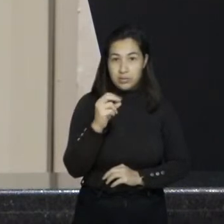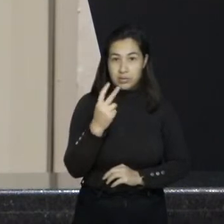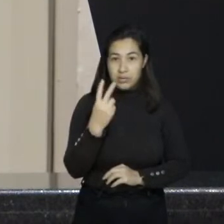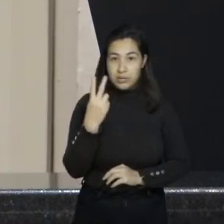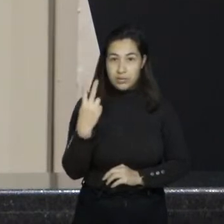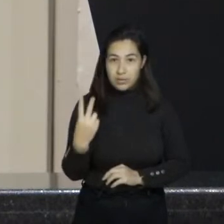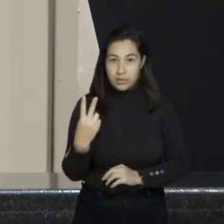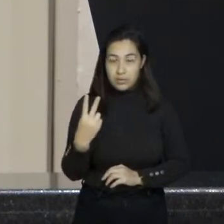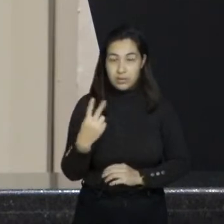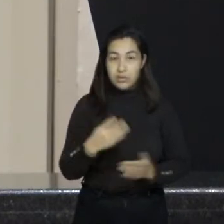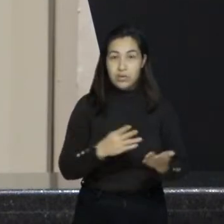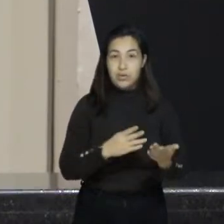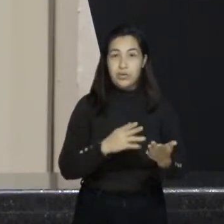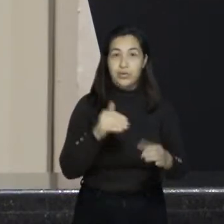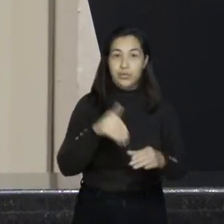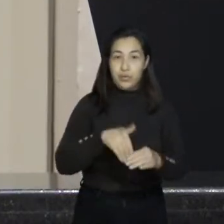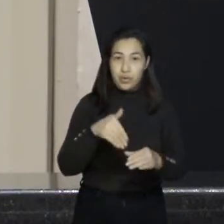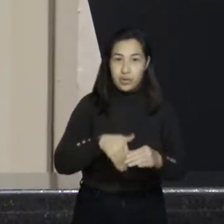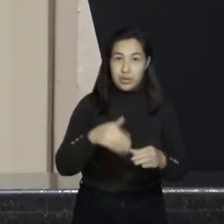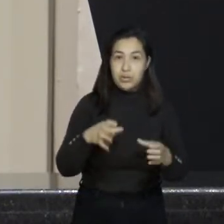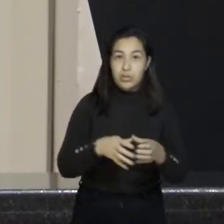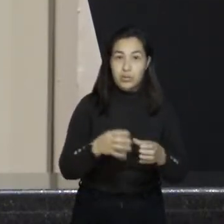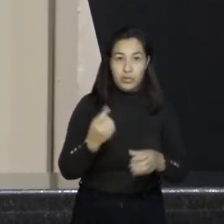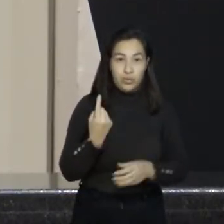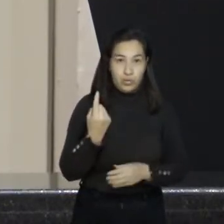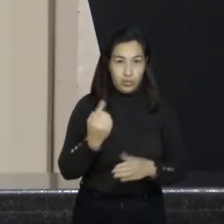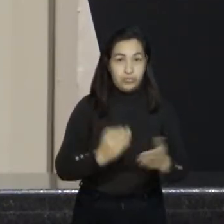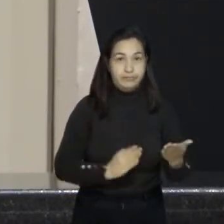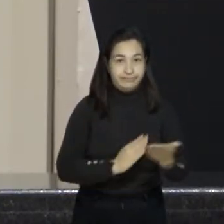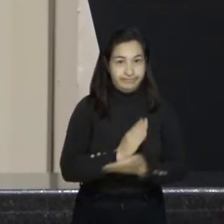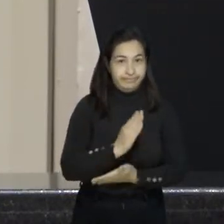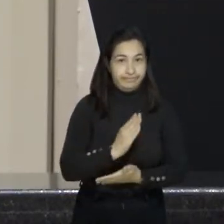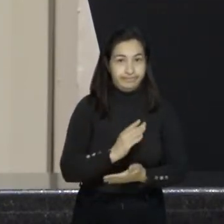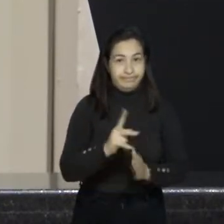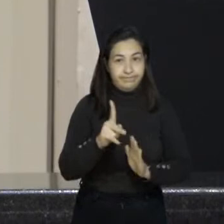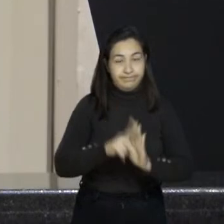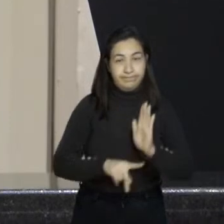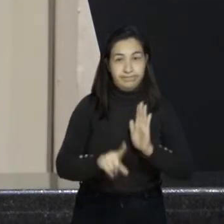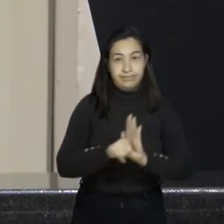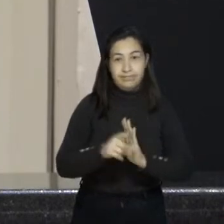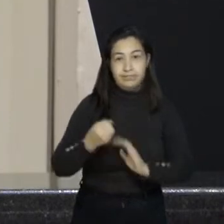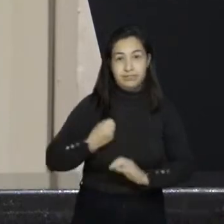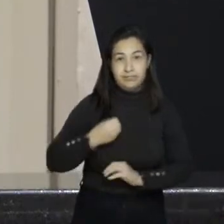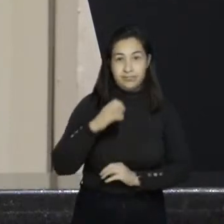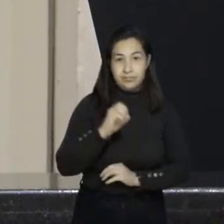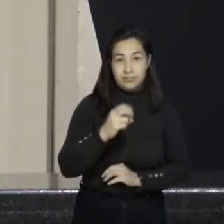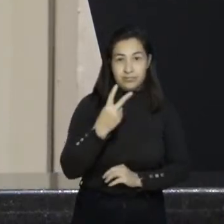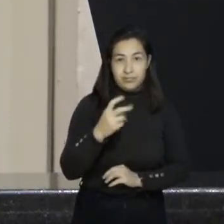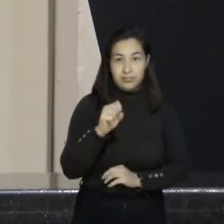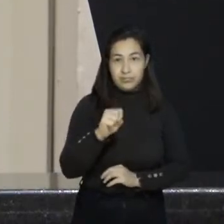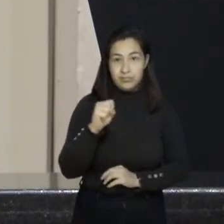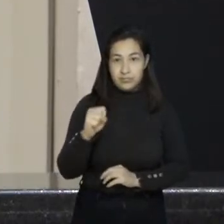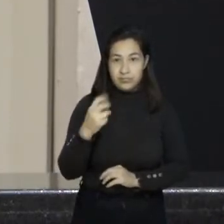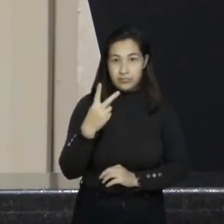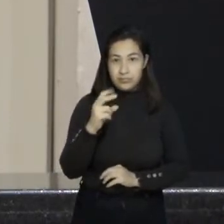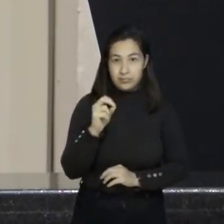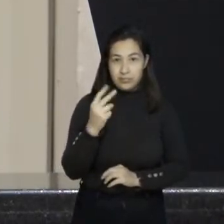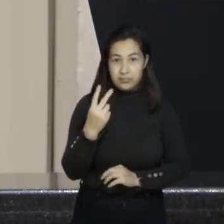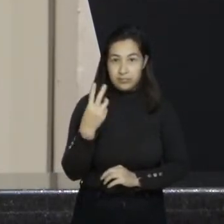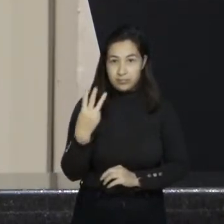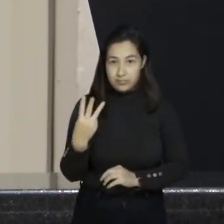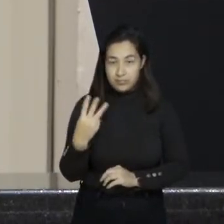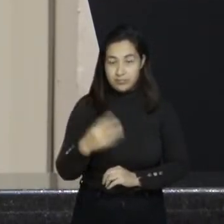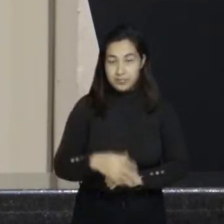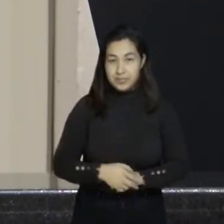após a votação em torno único foi aprovado o projeto delay número 0288 2023 na sequência